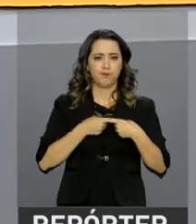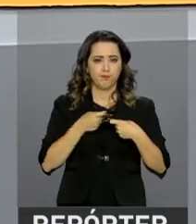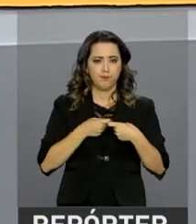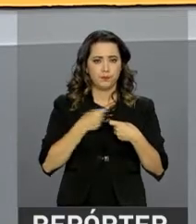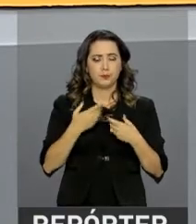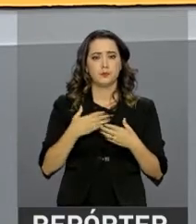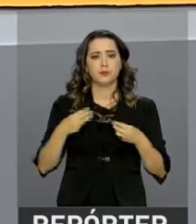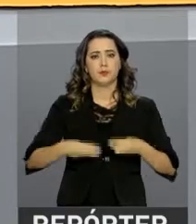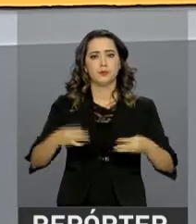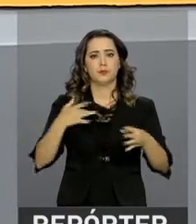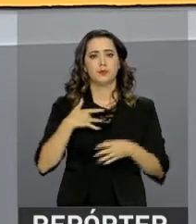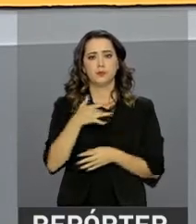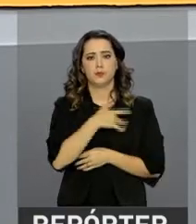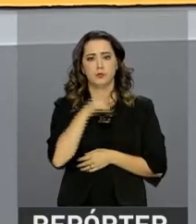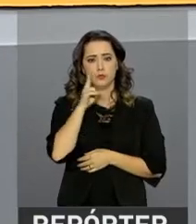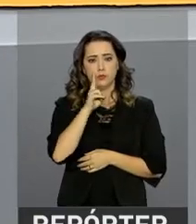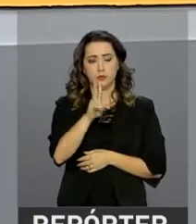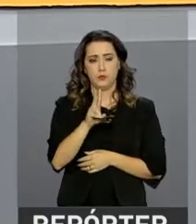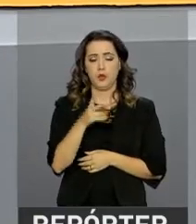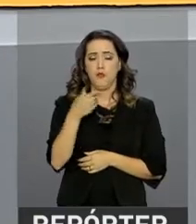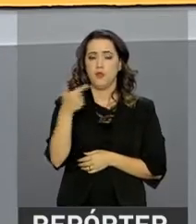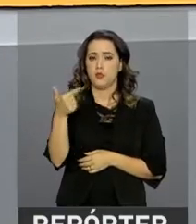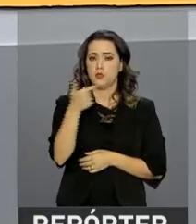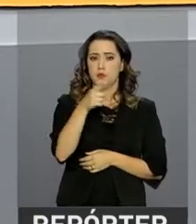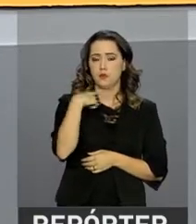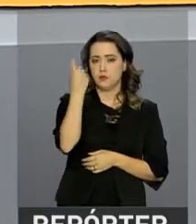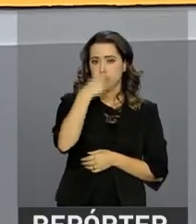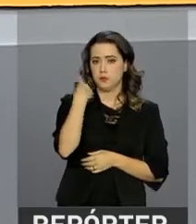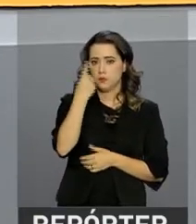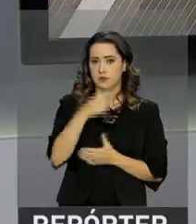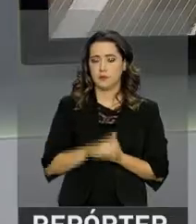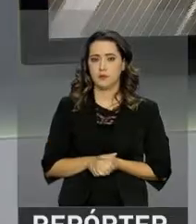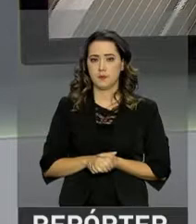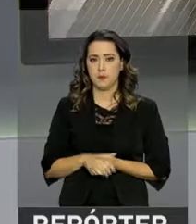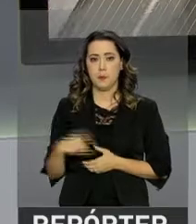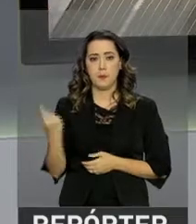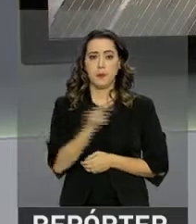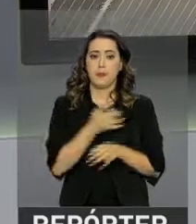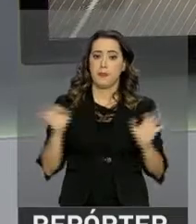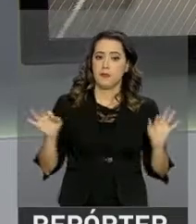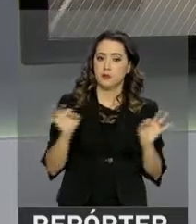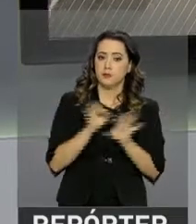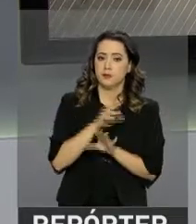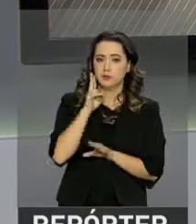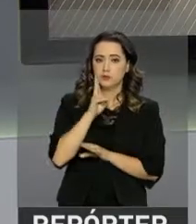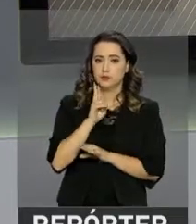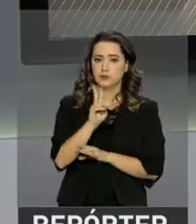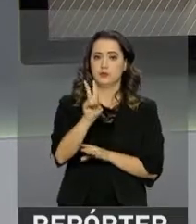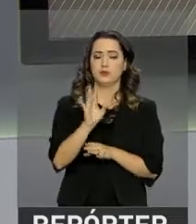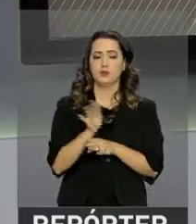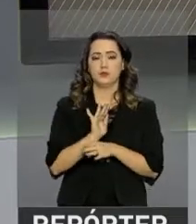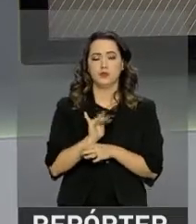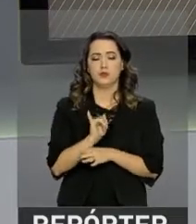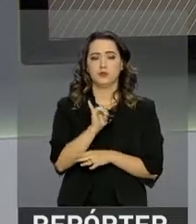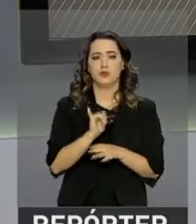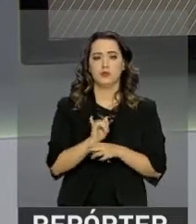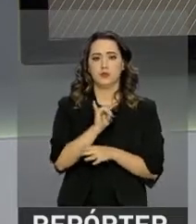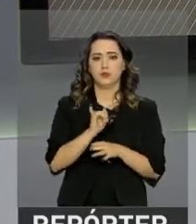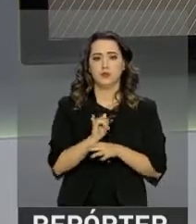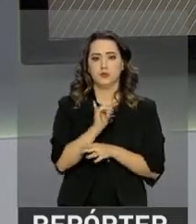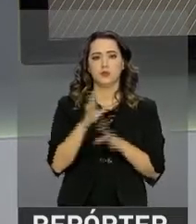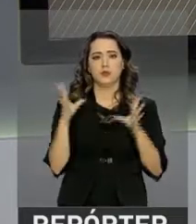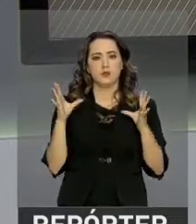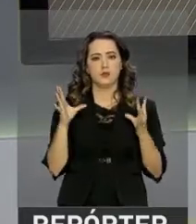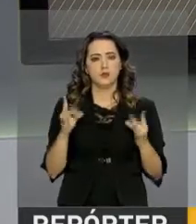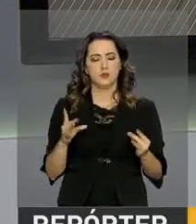Ministério da Saúde. Acompanhe a partir das 22 horas. E nós ficamos por aqui. Você pode rever as reportagens